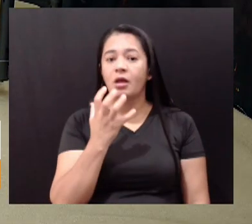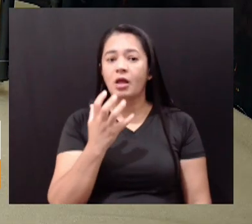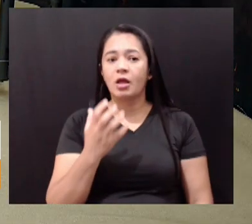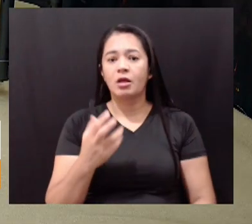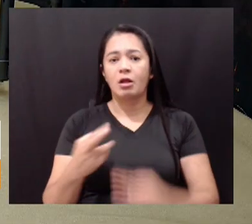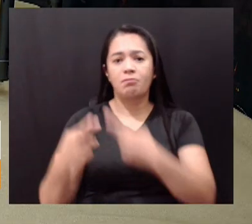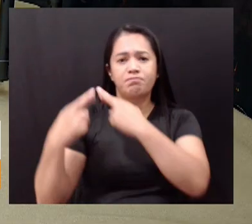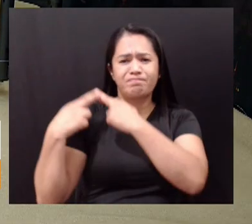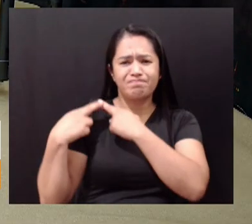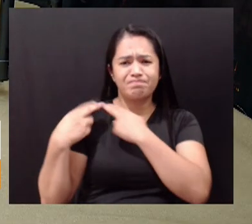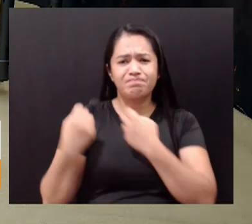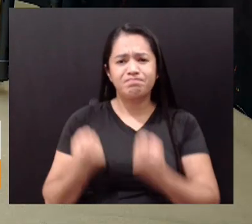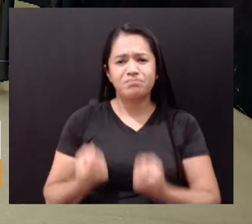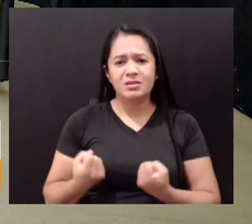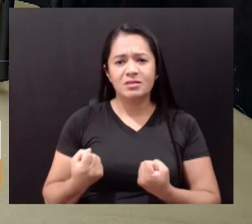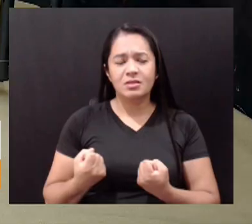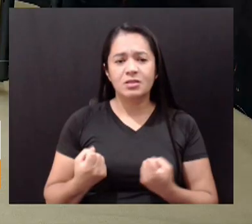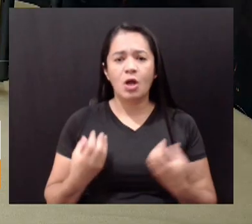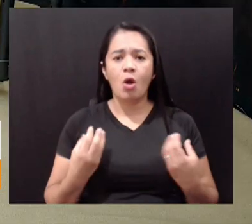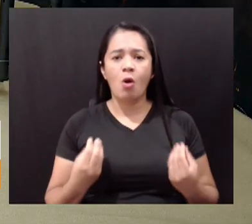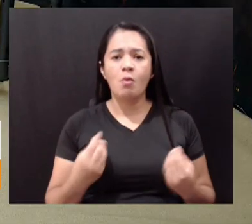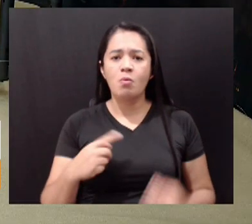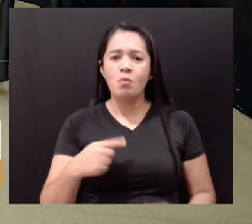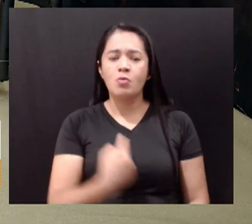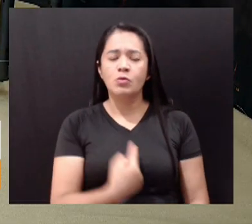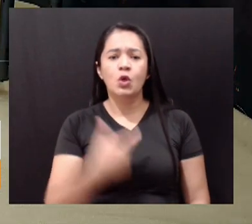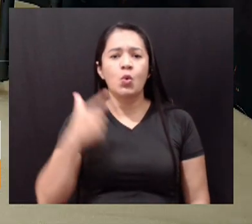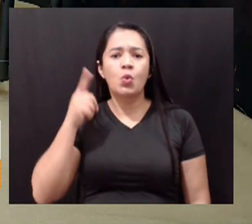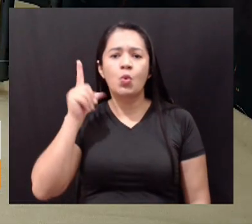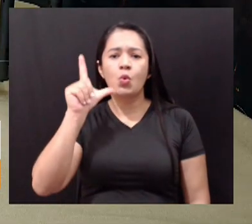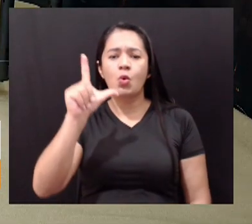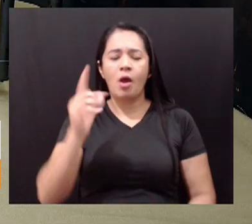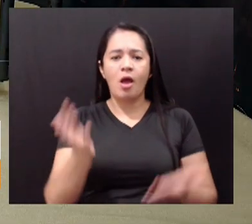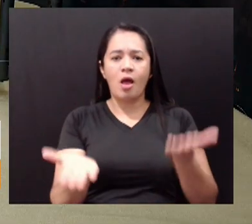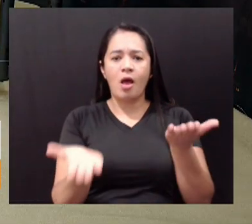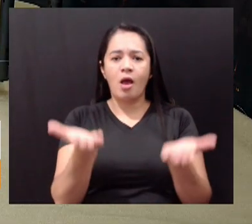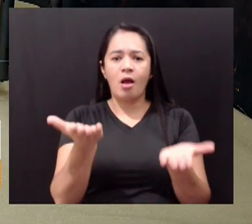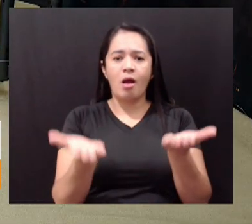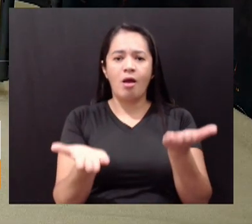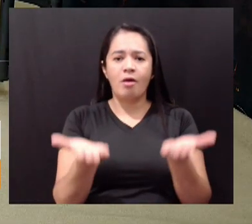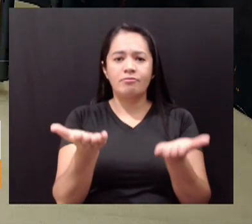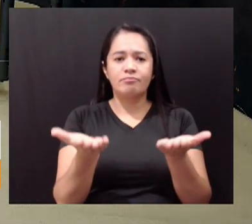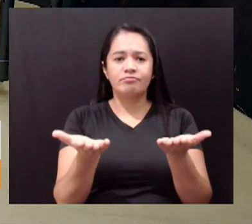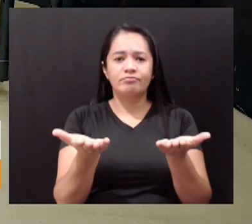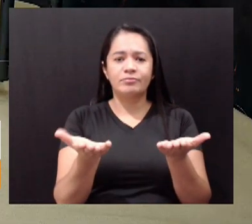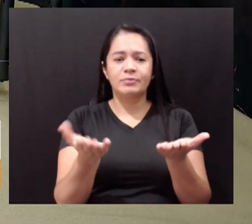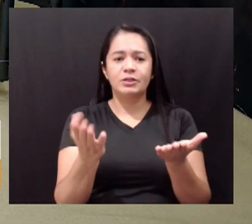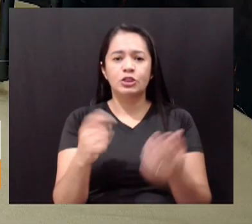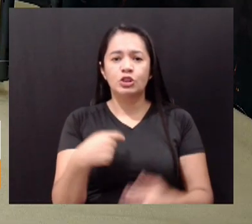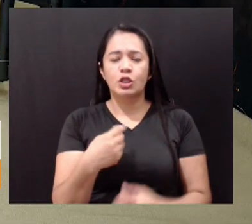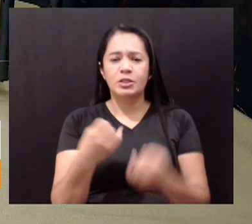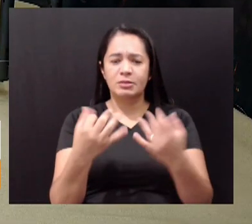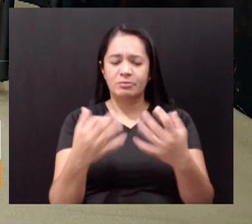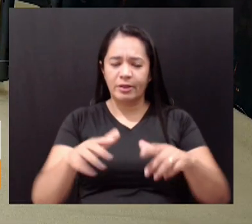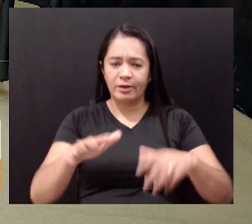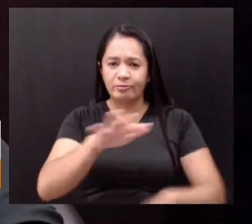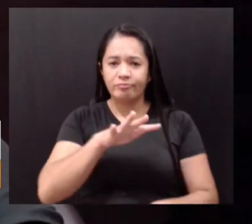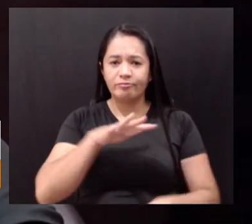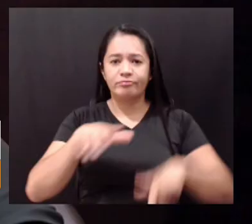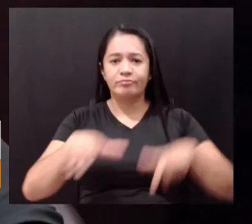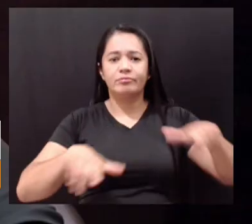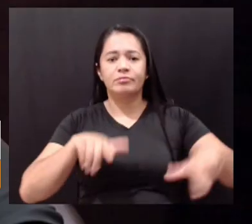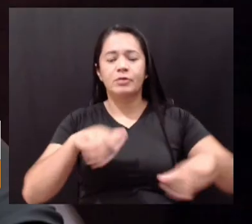Como que a gente consegue equilibrar essa questão quando a gente fala de mercado de trabalho, André? Perfeito. Eu acho que tem